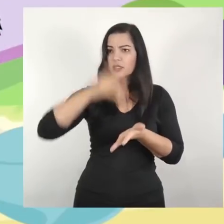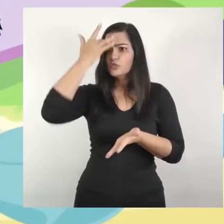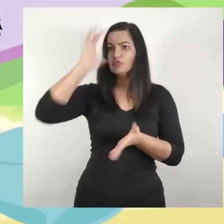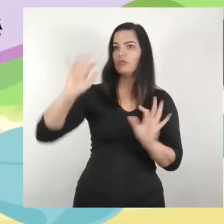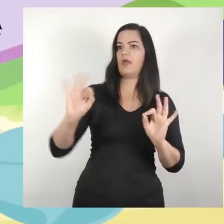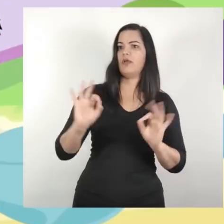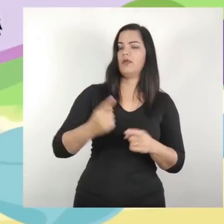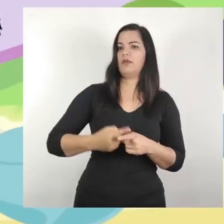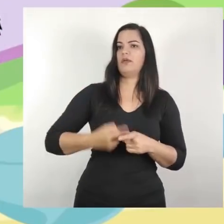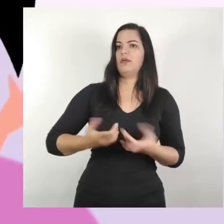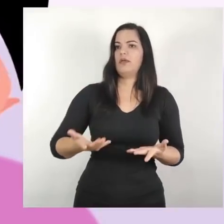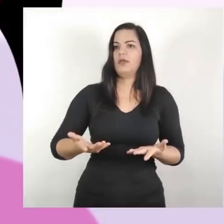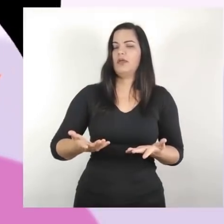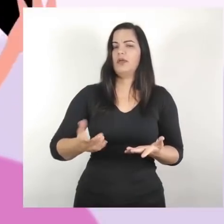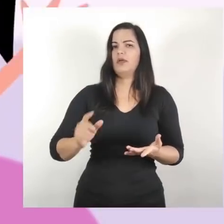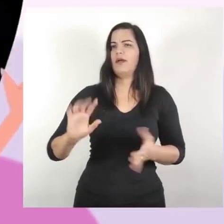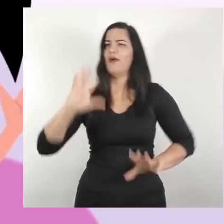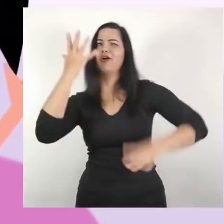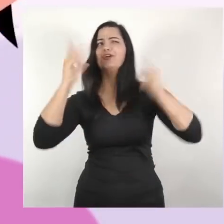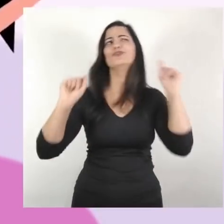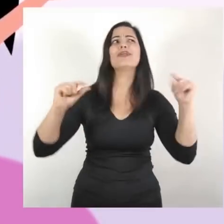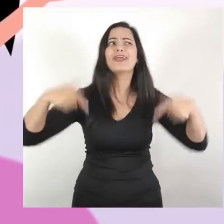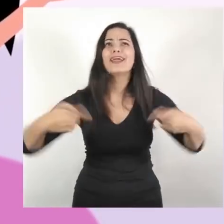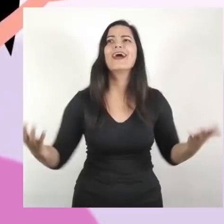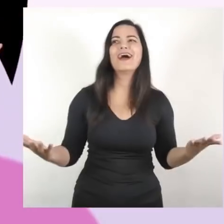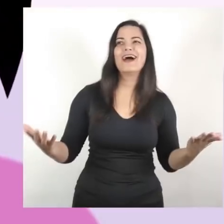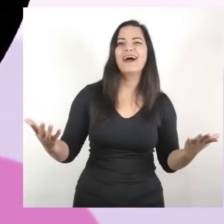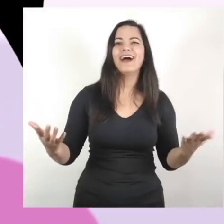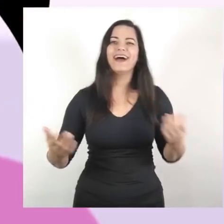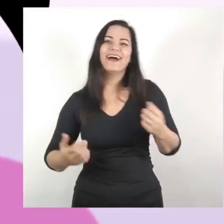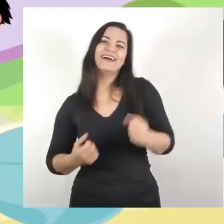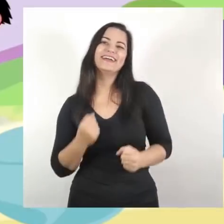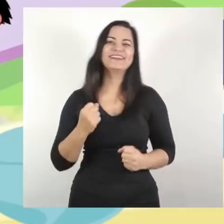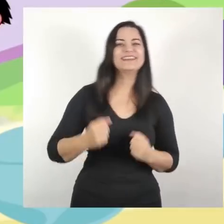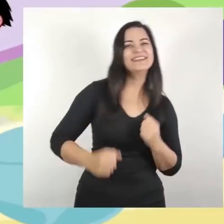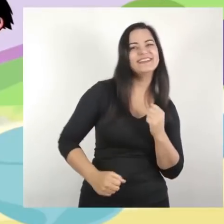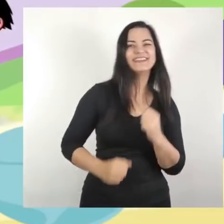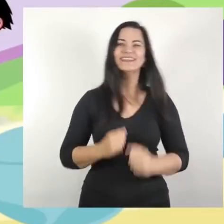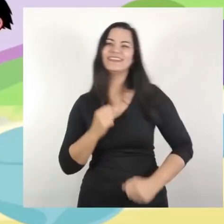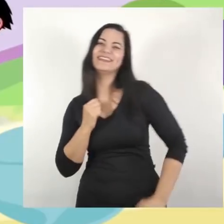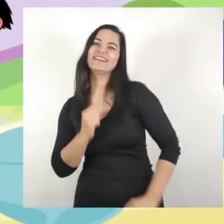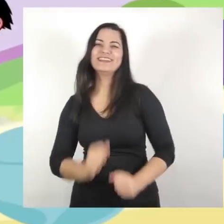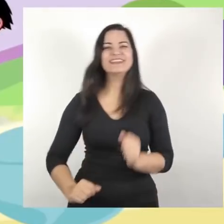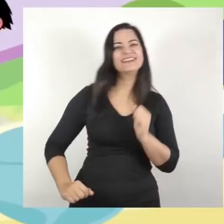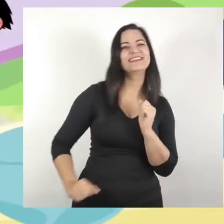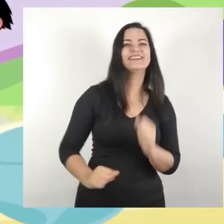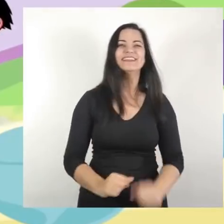na verdade eu também não sei. O que tá acontecendo aqui?